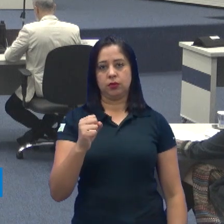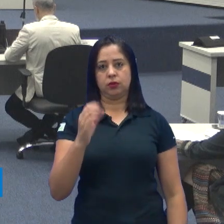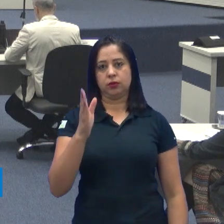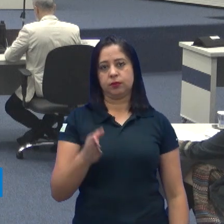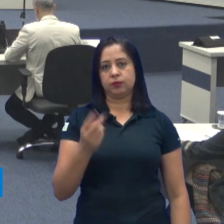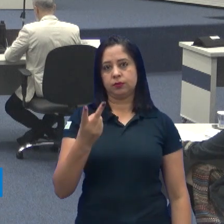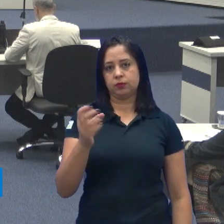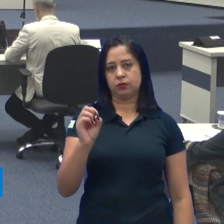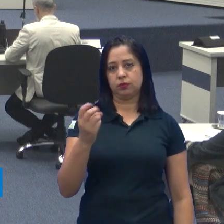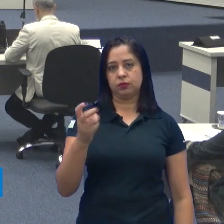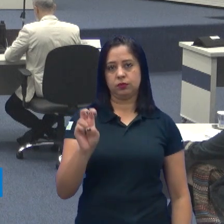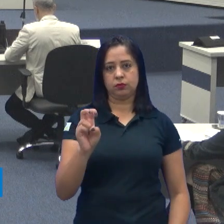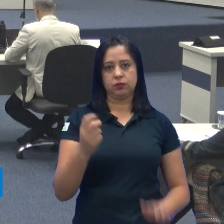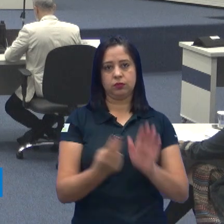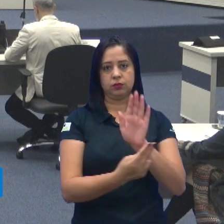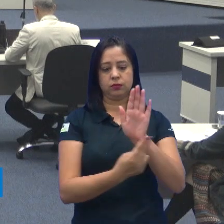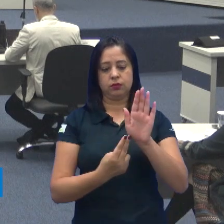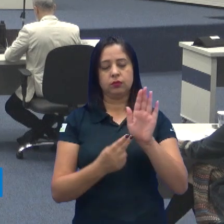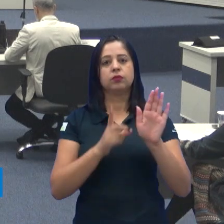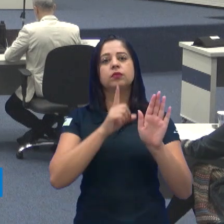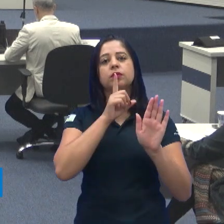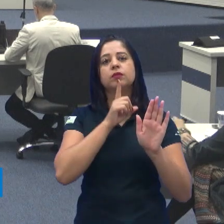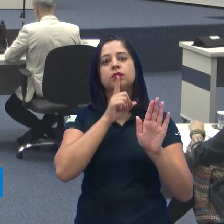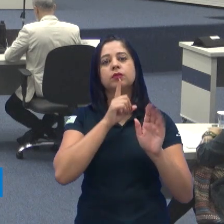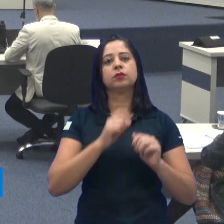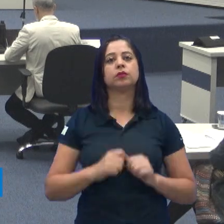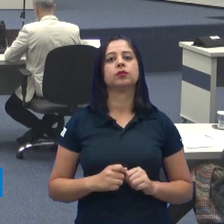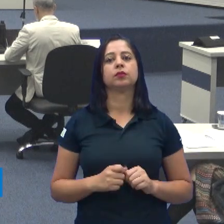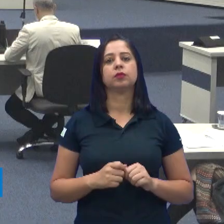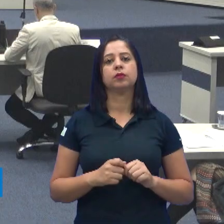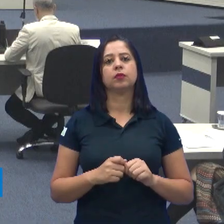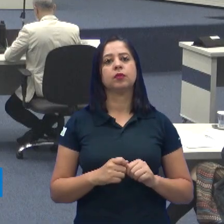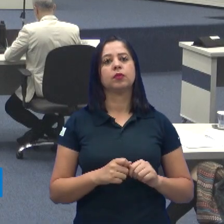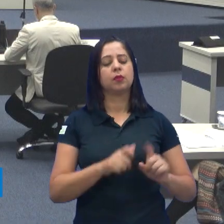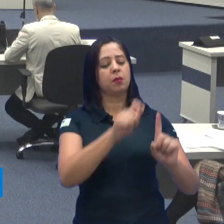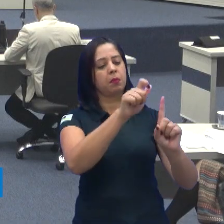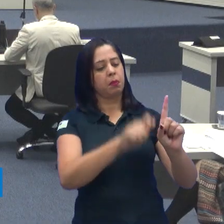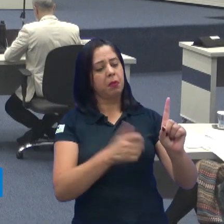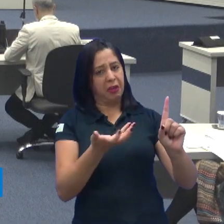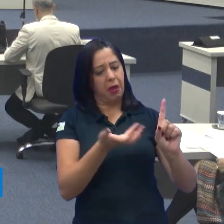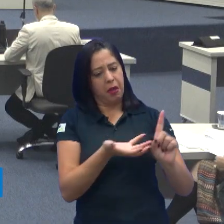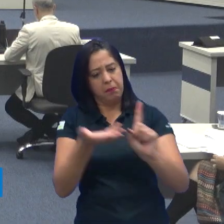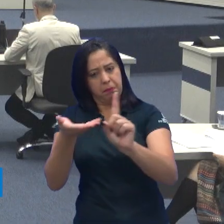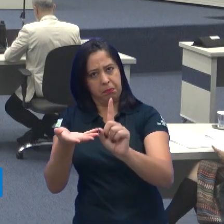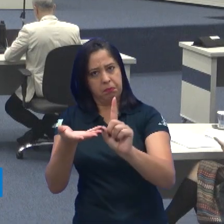3908/2025, autoria do vereador Sérgio Camargo. Consulta a liderança e desejo de caminhar o voto.